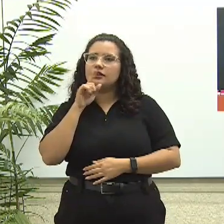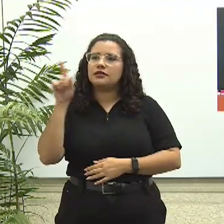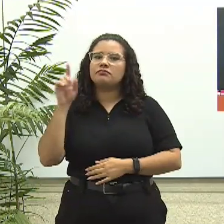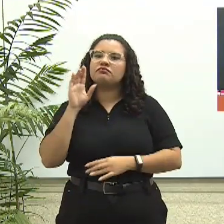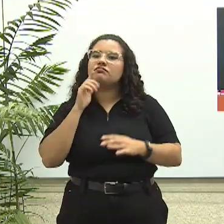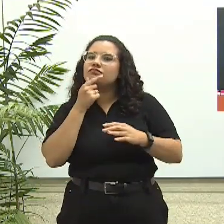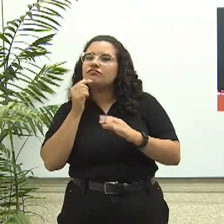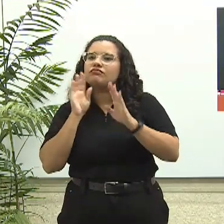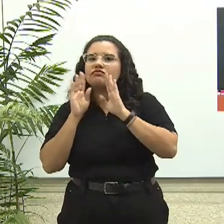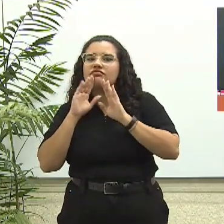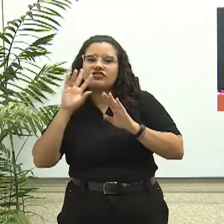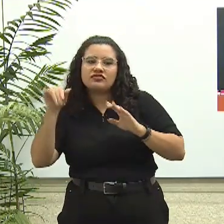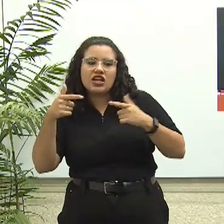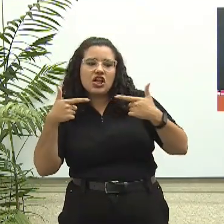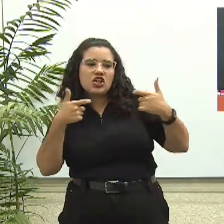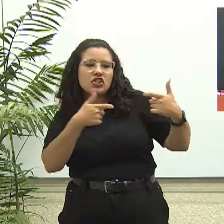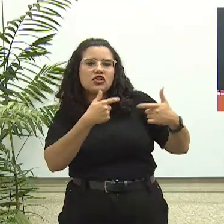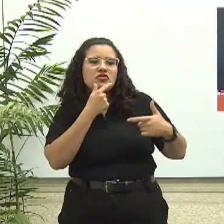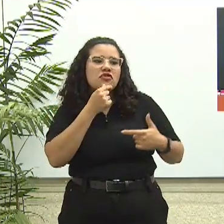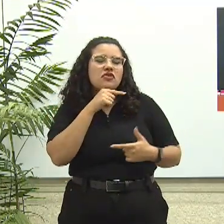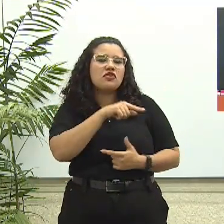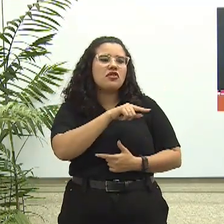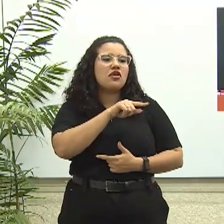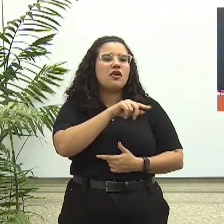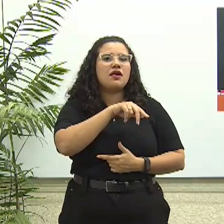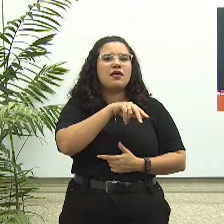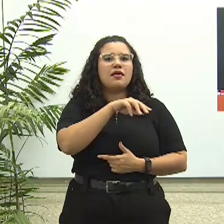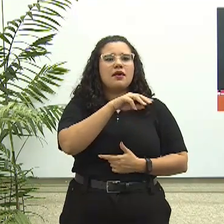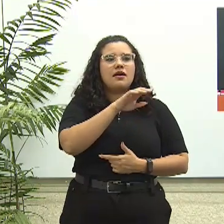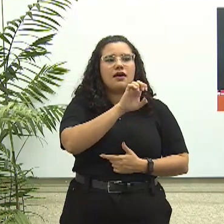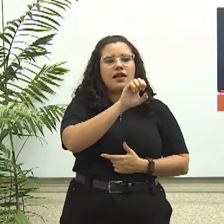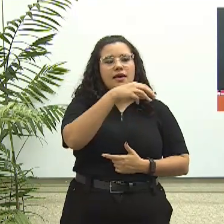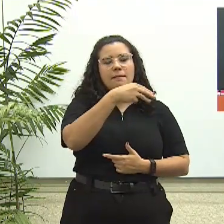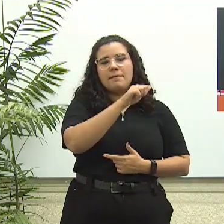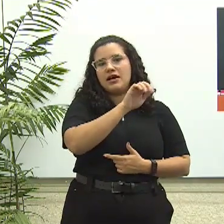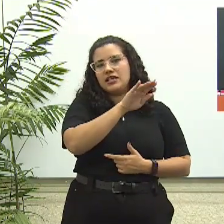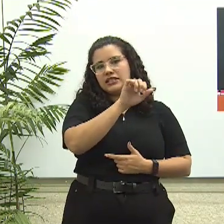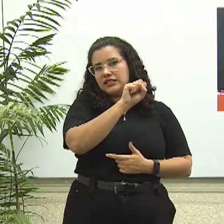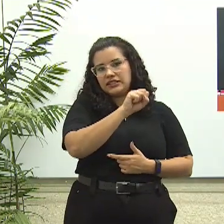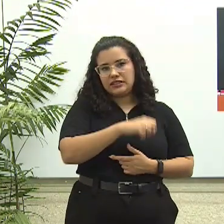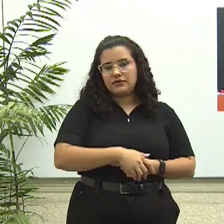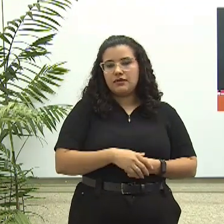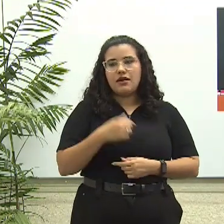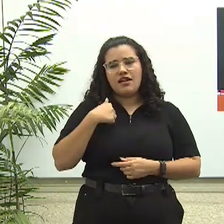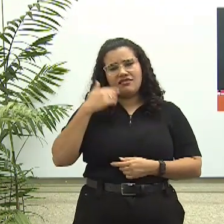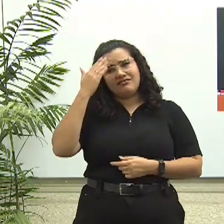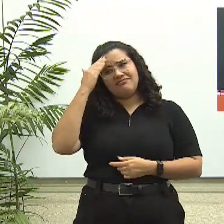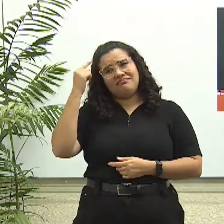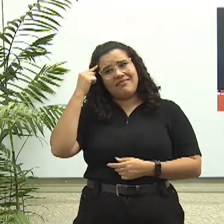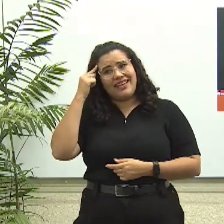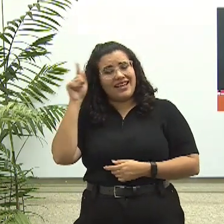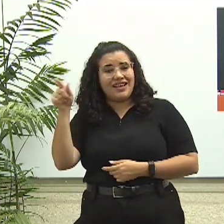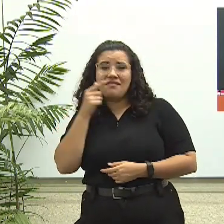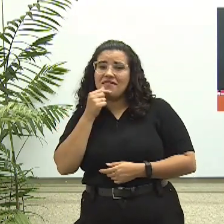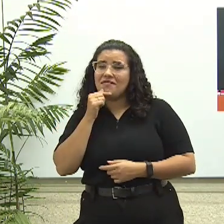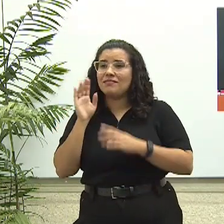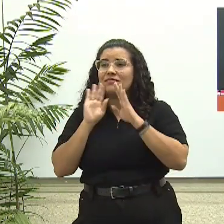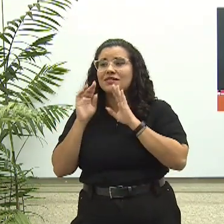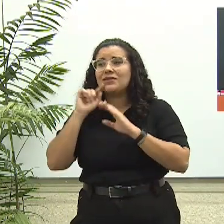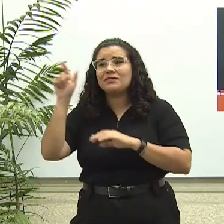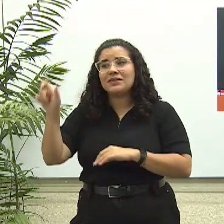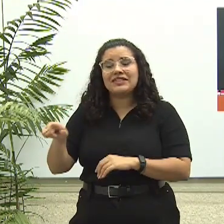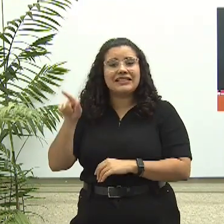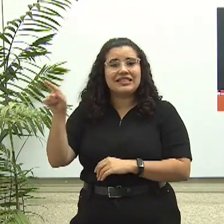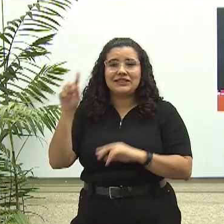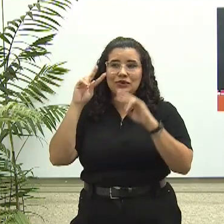com musk né Eu sempre acho que o zuberg já não é mais Humano que ele já virou uma Persona só paraa gente ficar um pouco mais